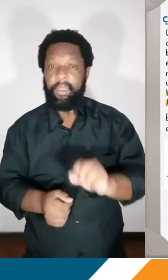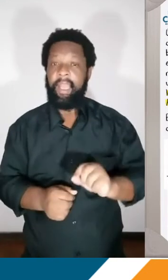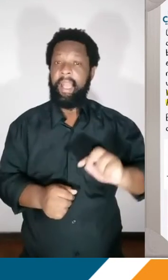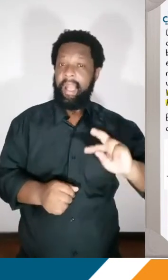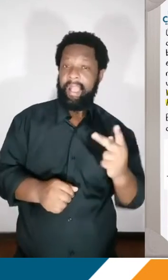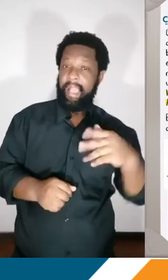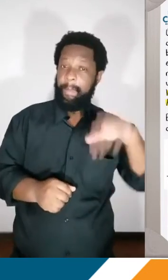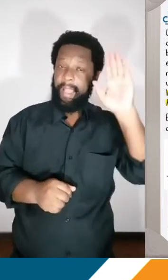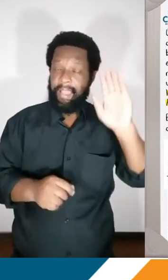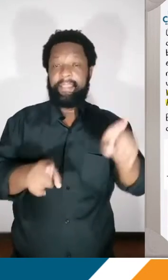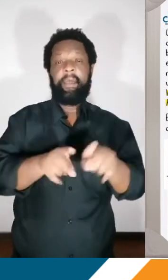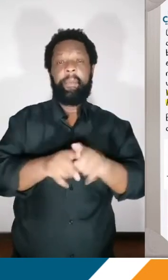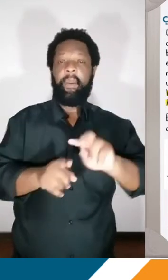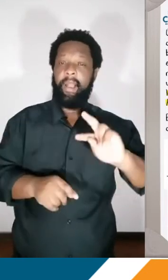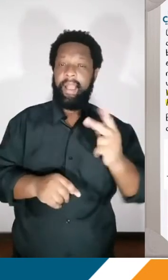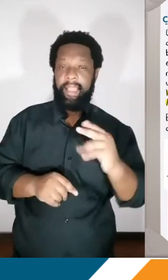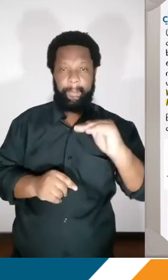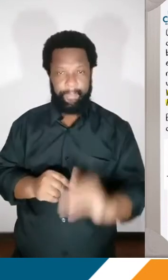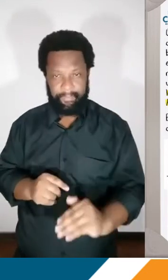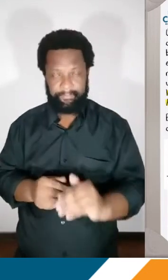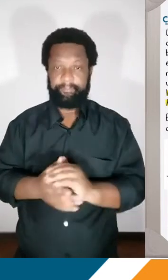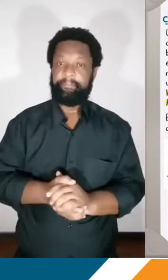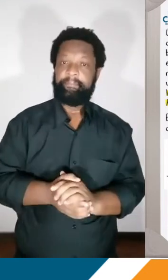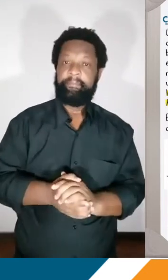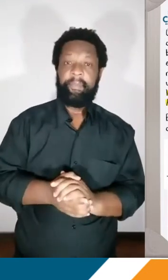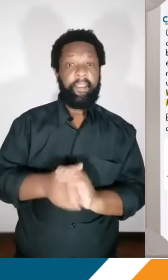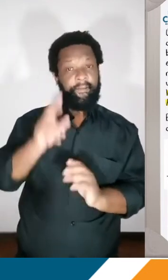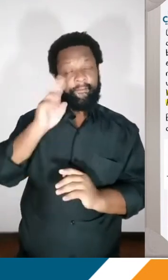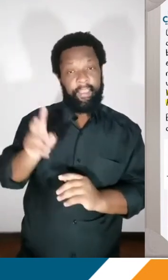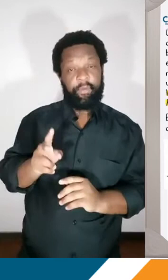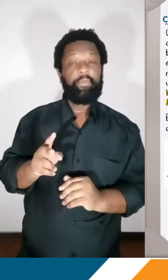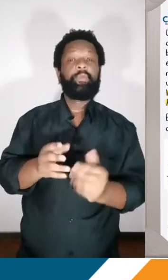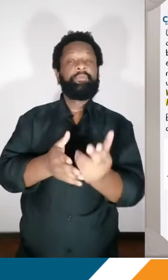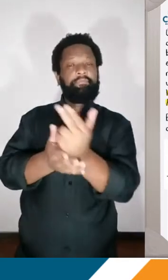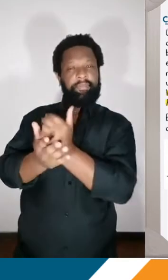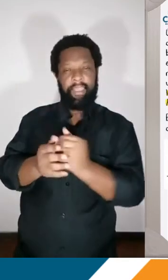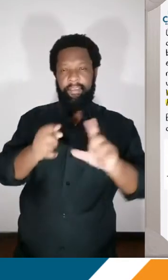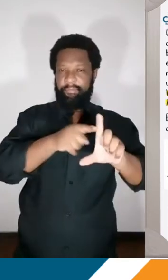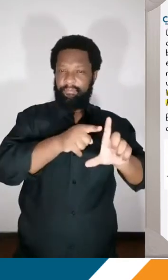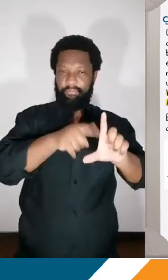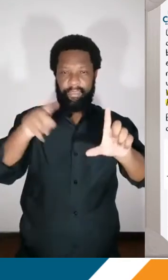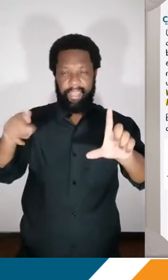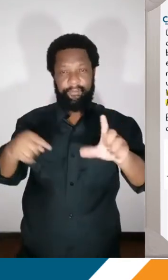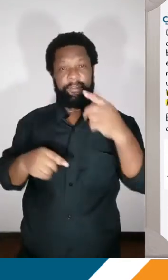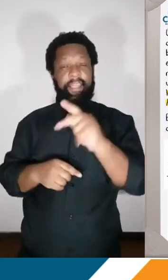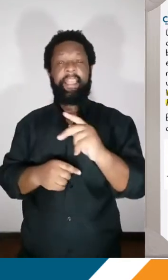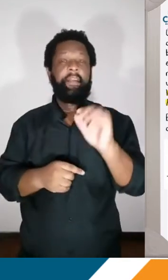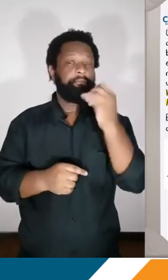H máximo e H mínimo, respectivamente. Esquematicamente, o esboço do gráfico da